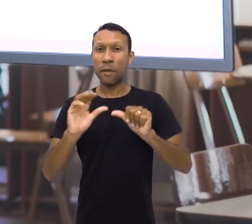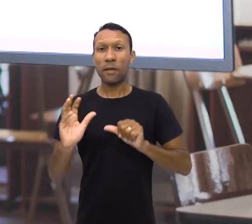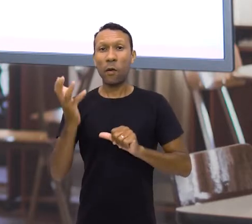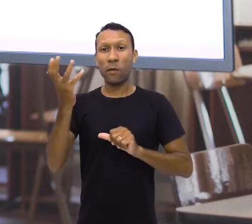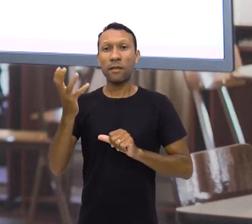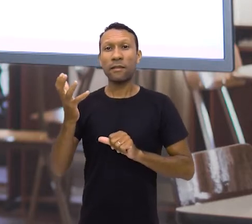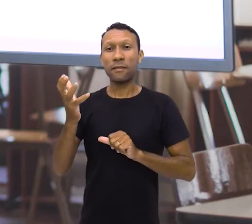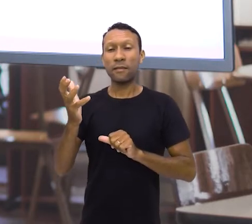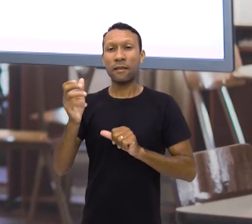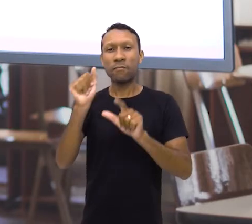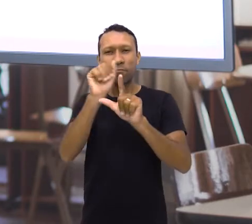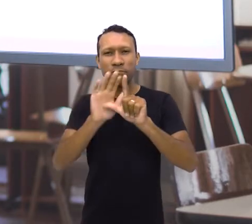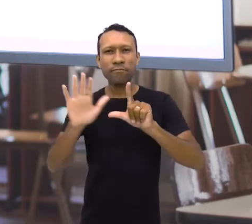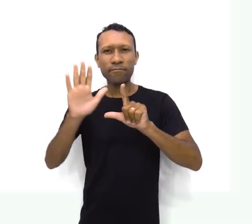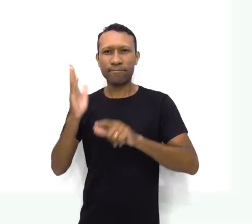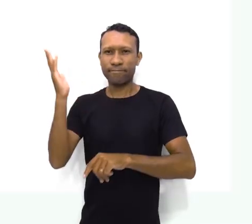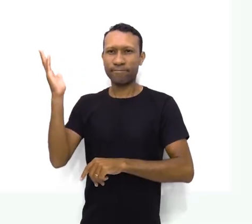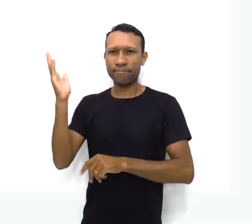nessa imagem?